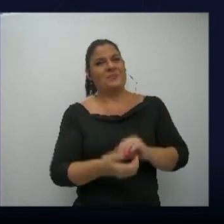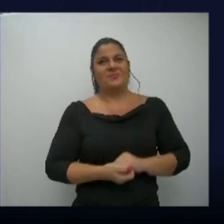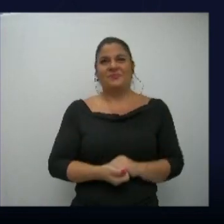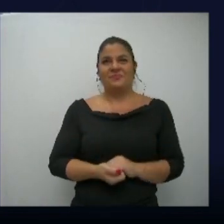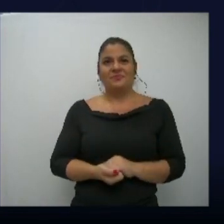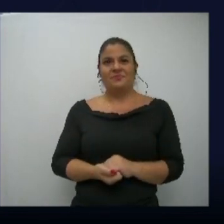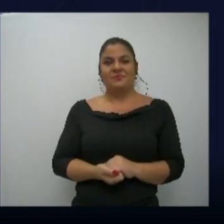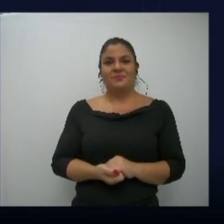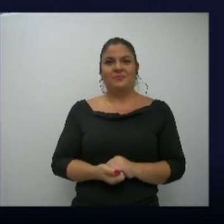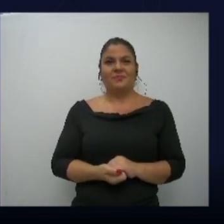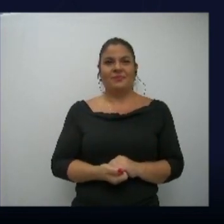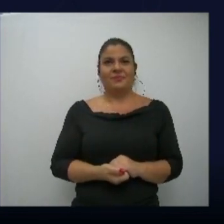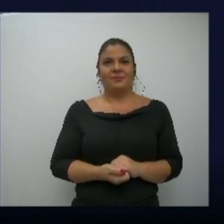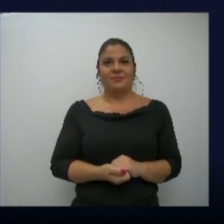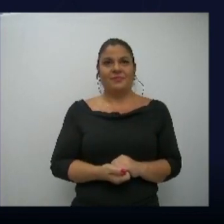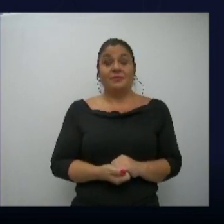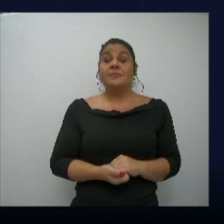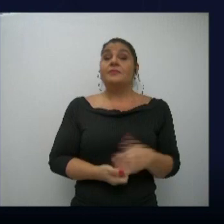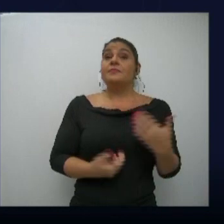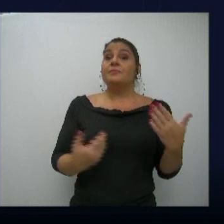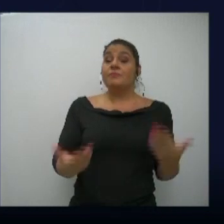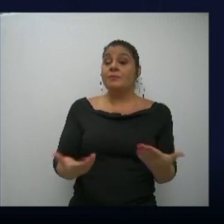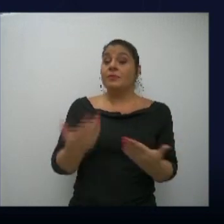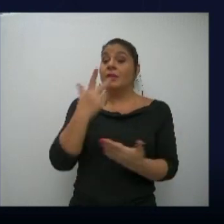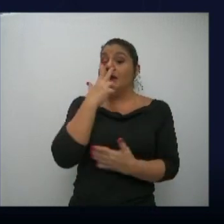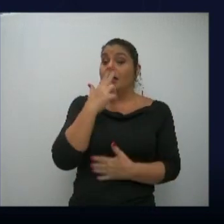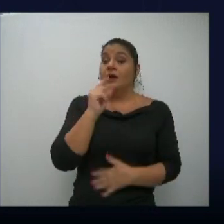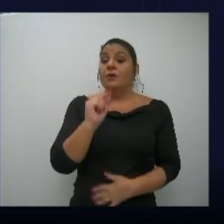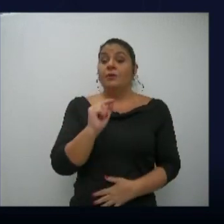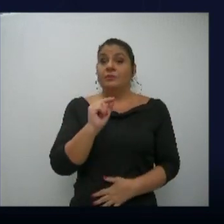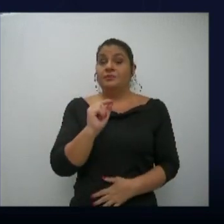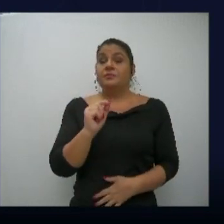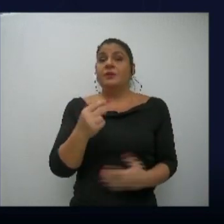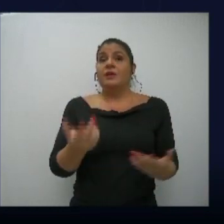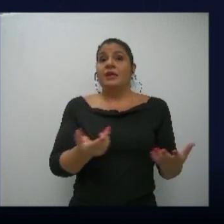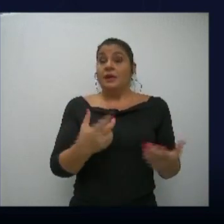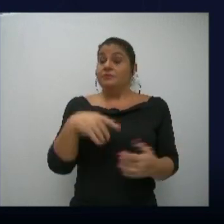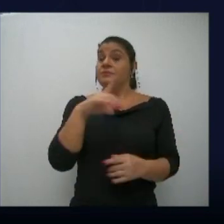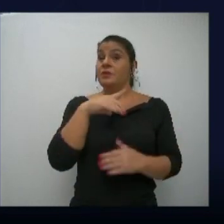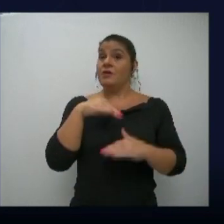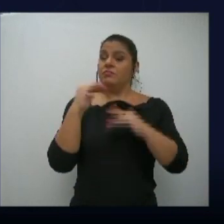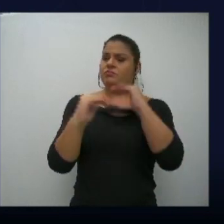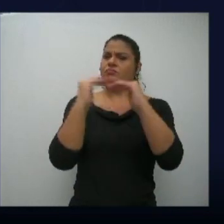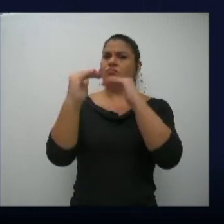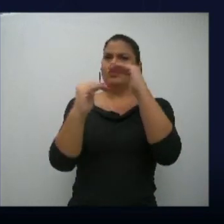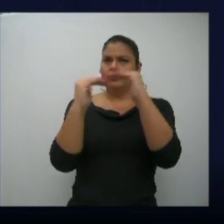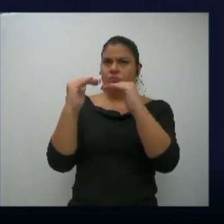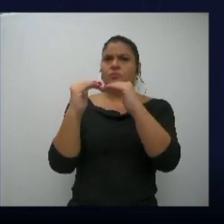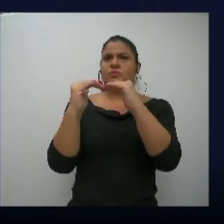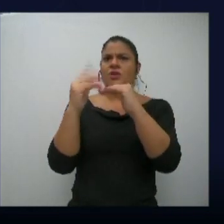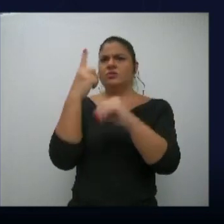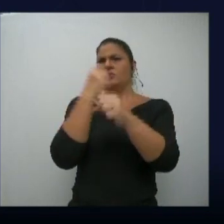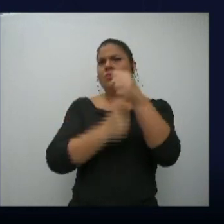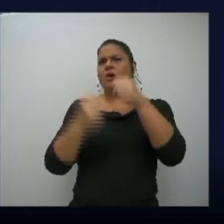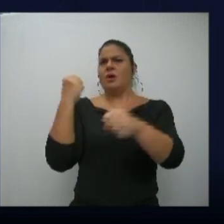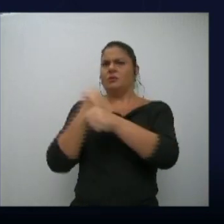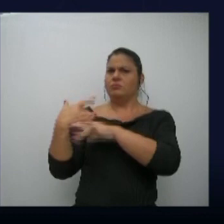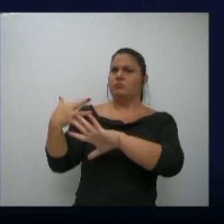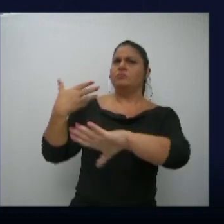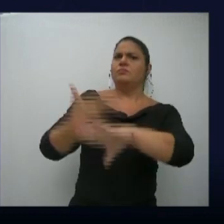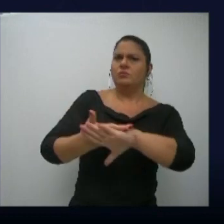você Fabrício eu acho que a gente teve um progresso no último ano e meio que eu falei